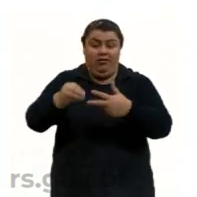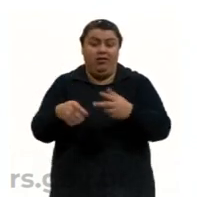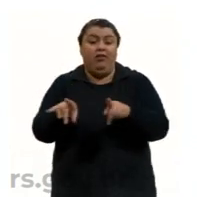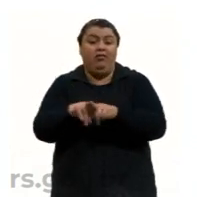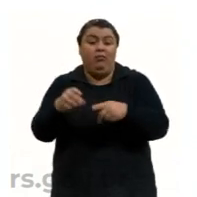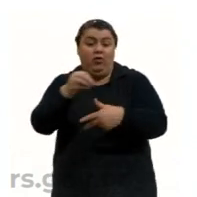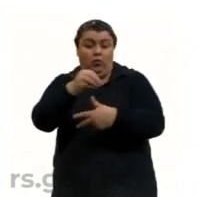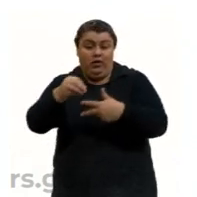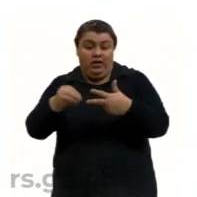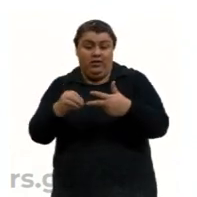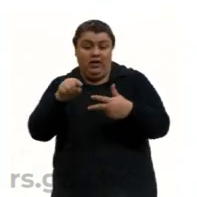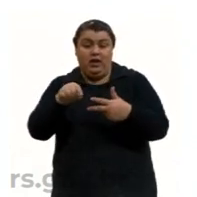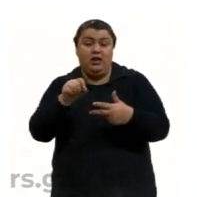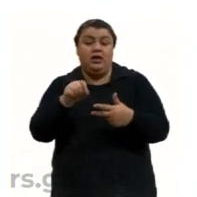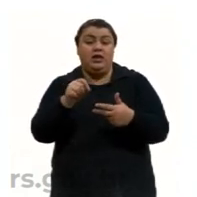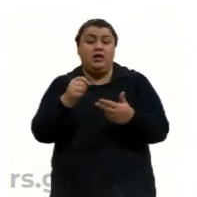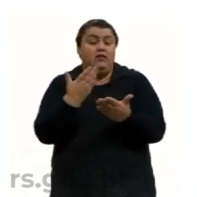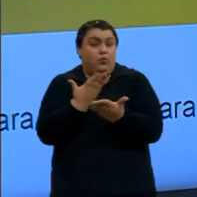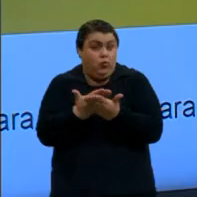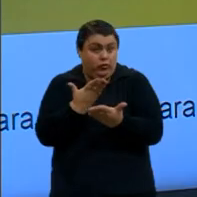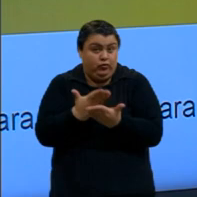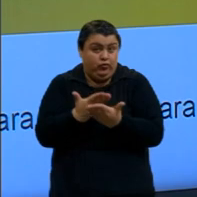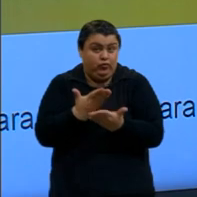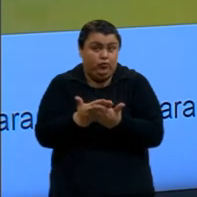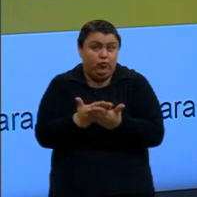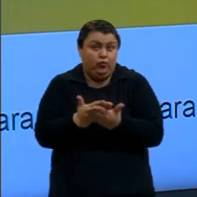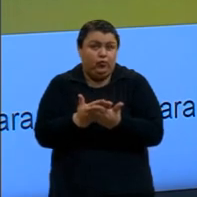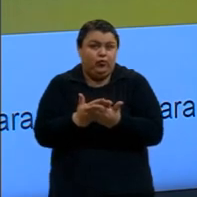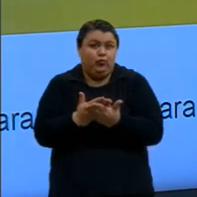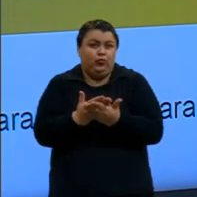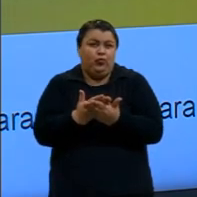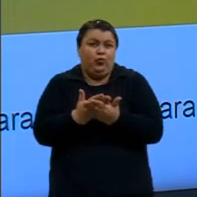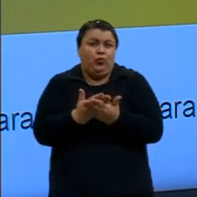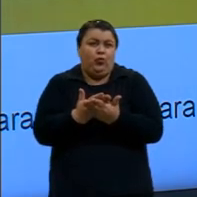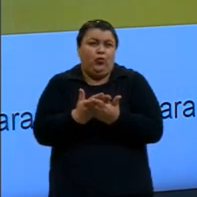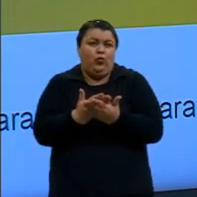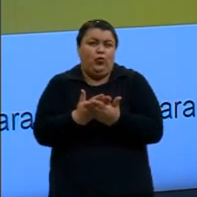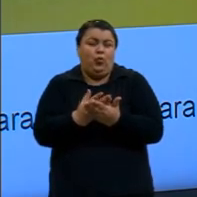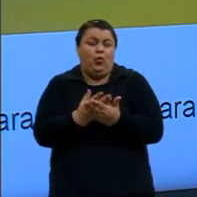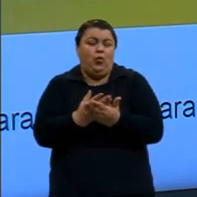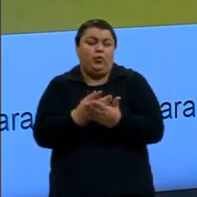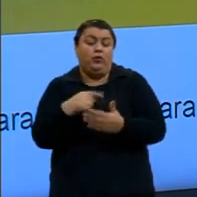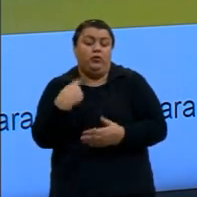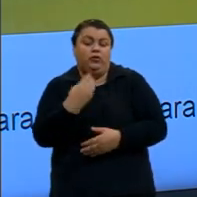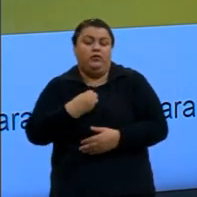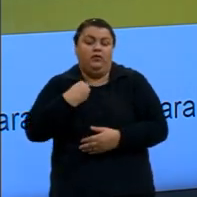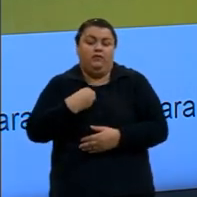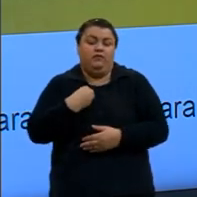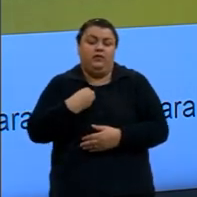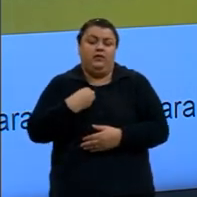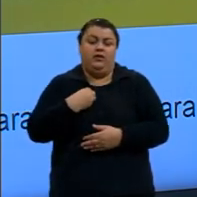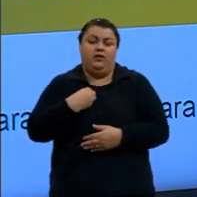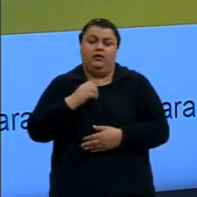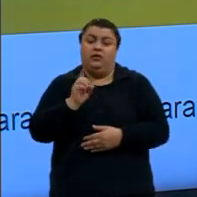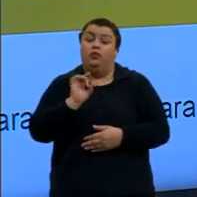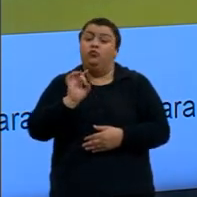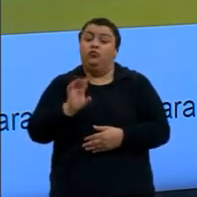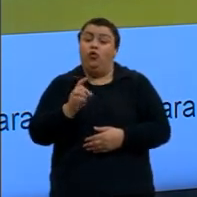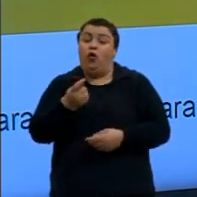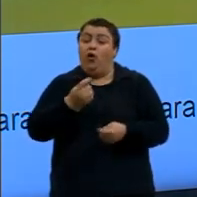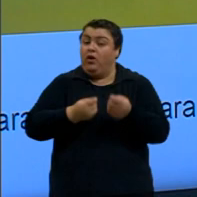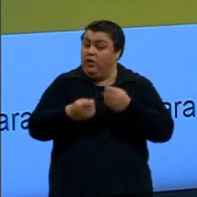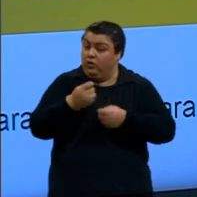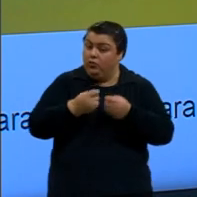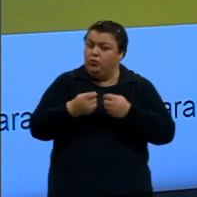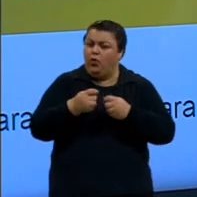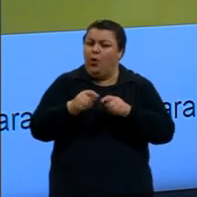Enem e o fato de estudar ele ele não vem na nossa vida apenas como a questão Econômica mas também uma